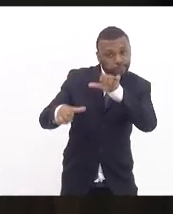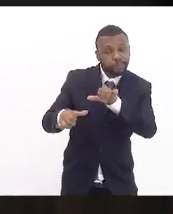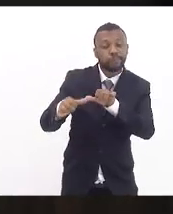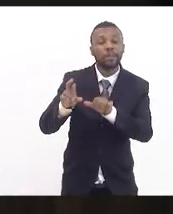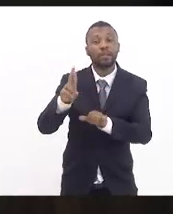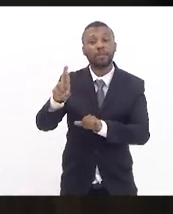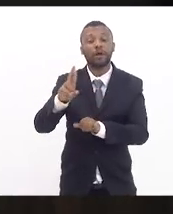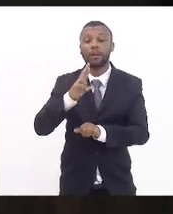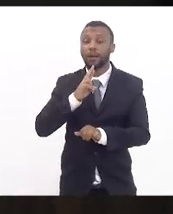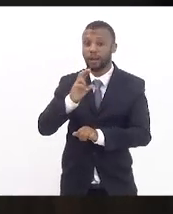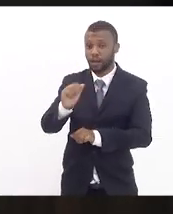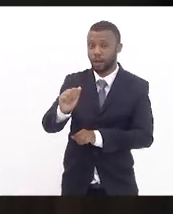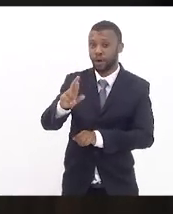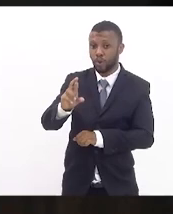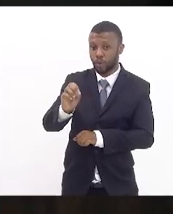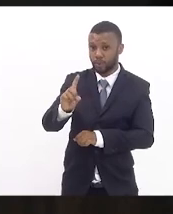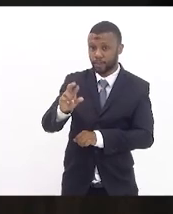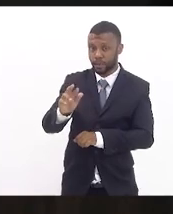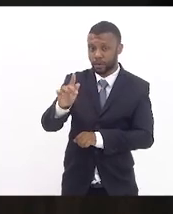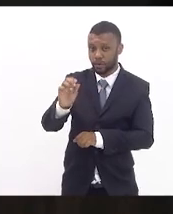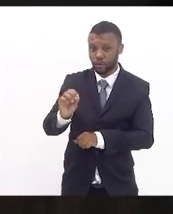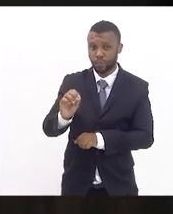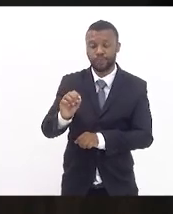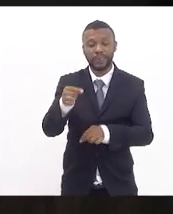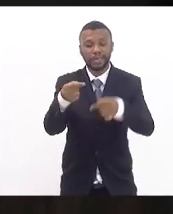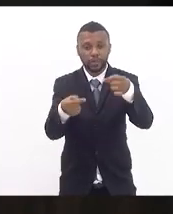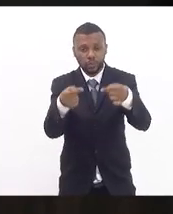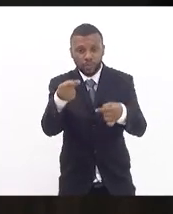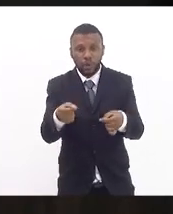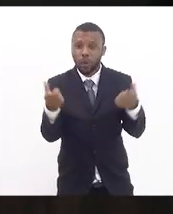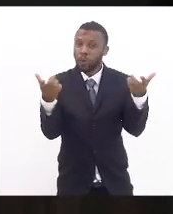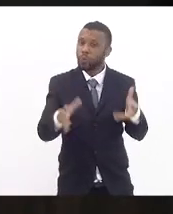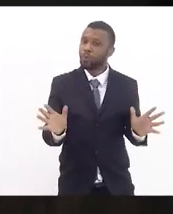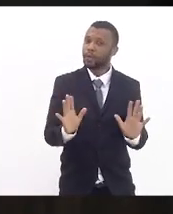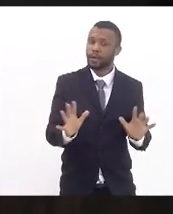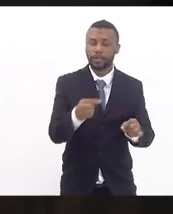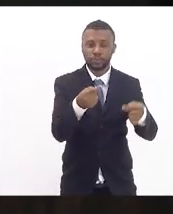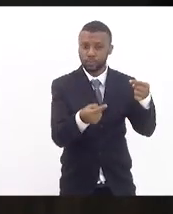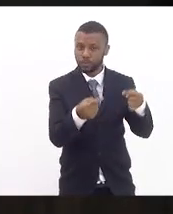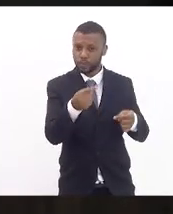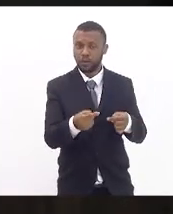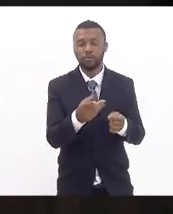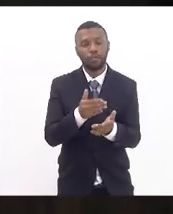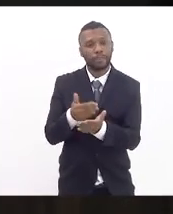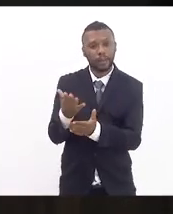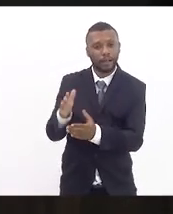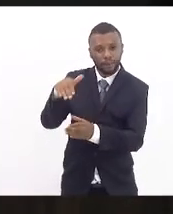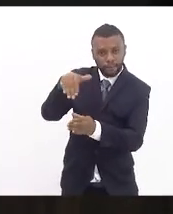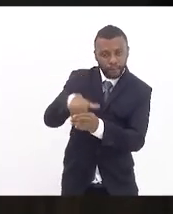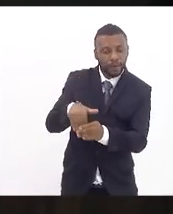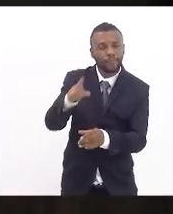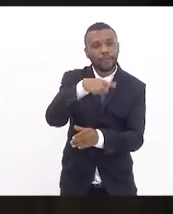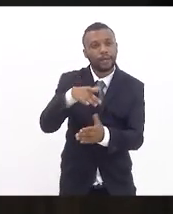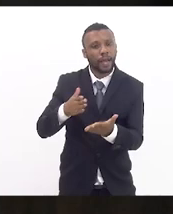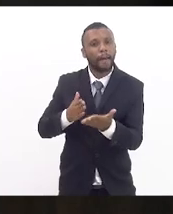Amorim. Em discussão, não havendo quem queira discutir, encerrada a discussão, em votação, os senhores que aprovam,